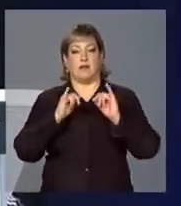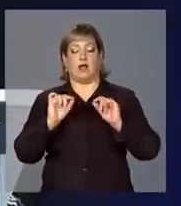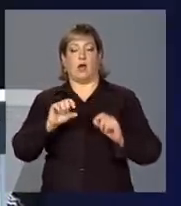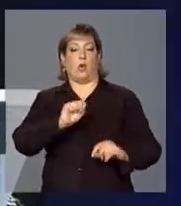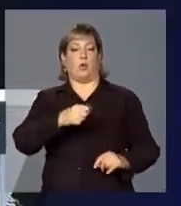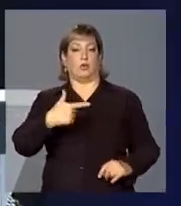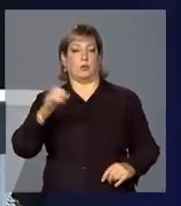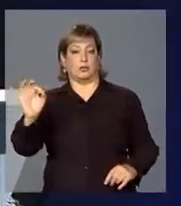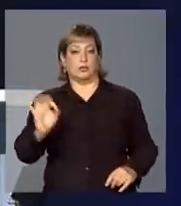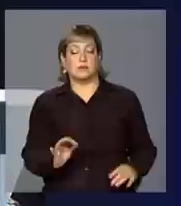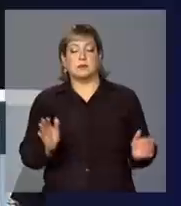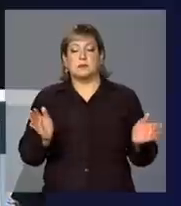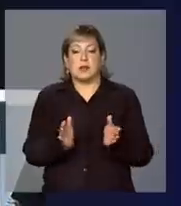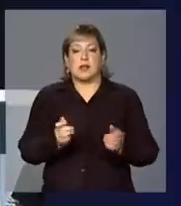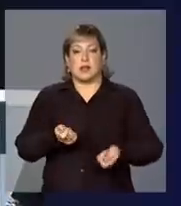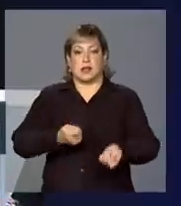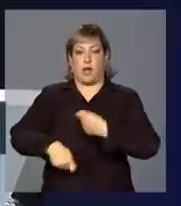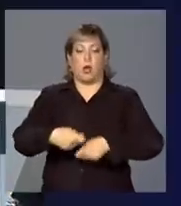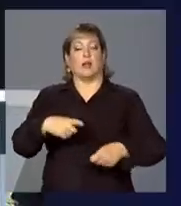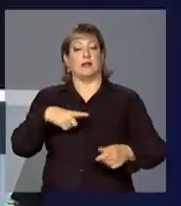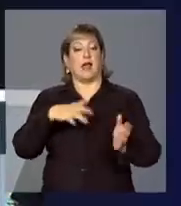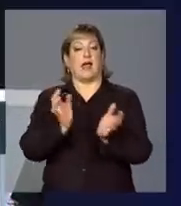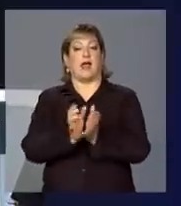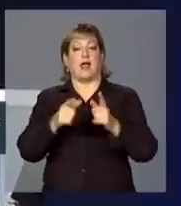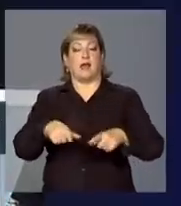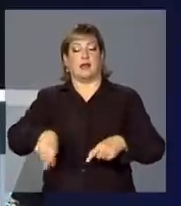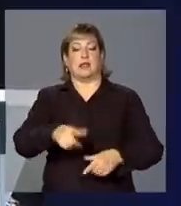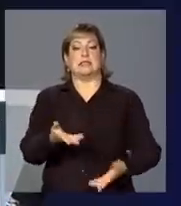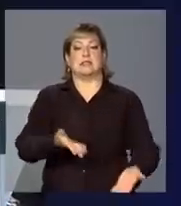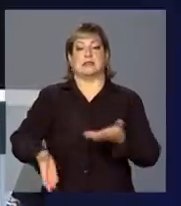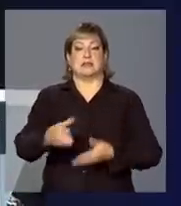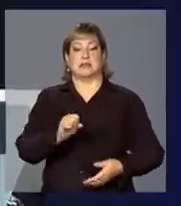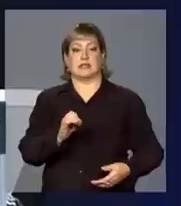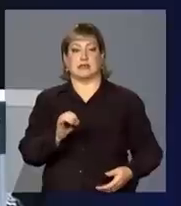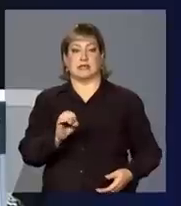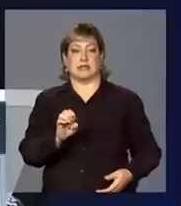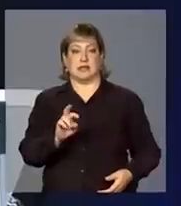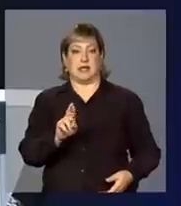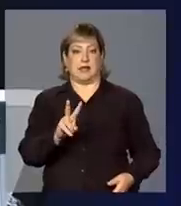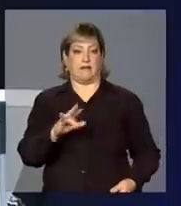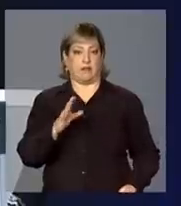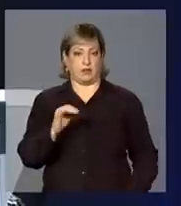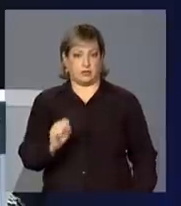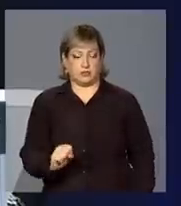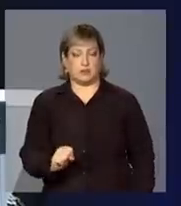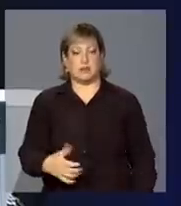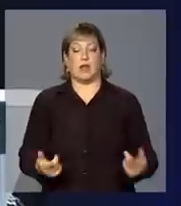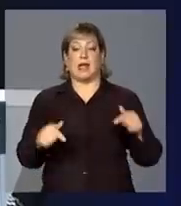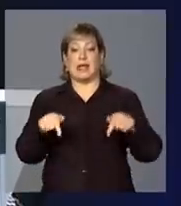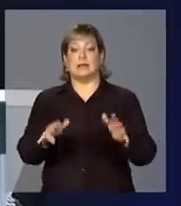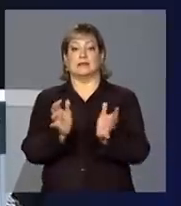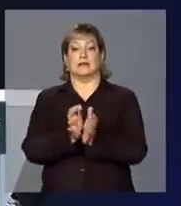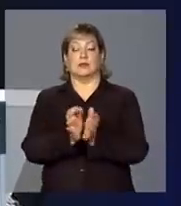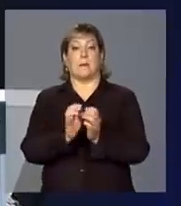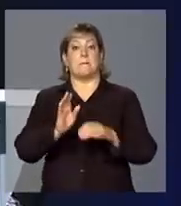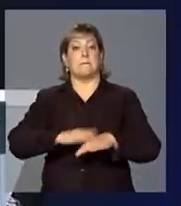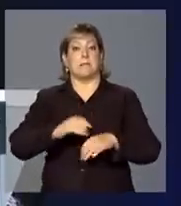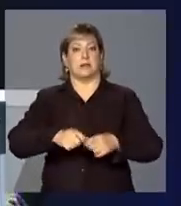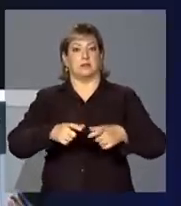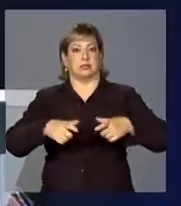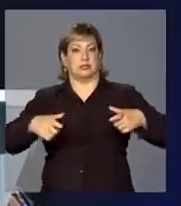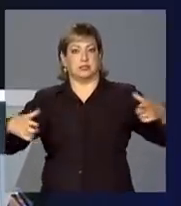82% dos pequenos negócios estão na área de serviços. E esse é o setor que mais